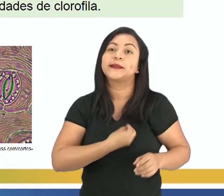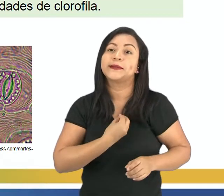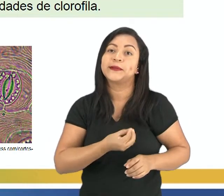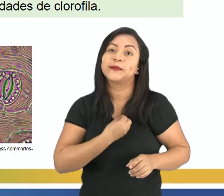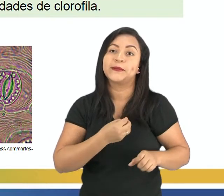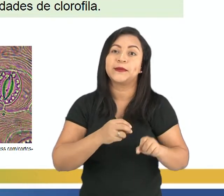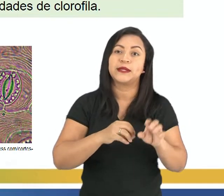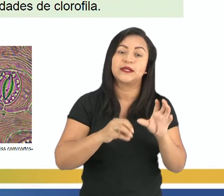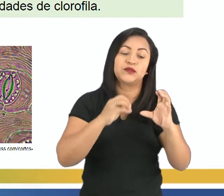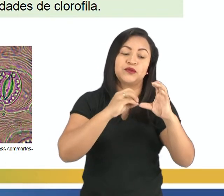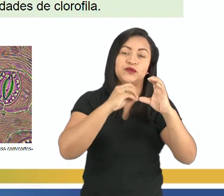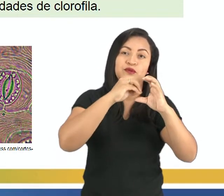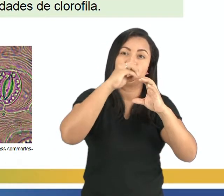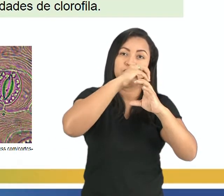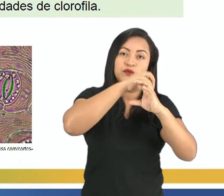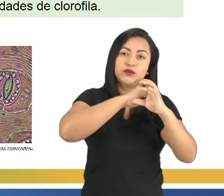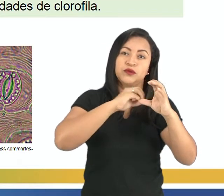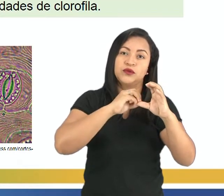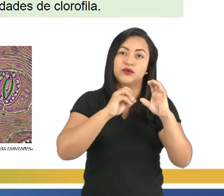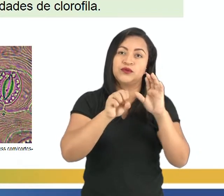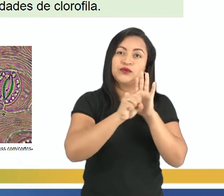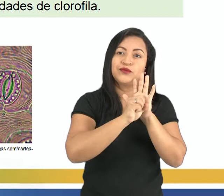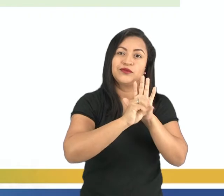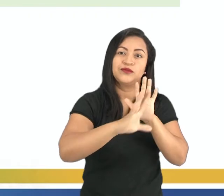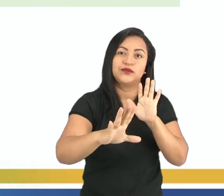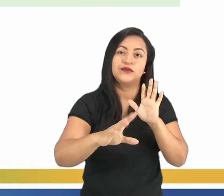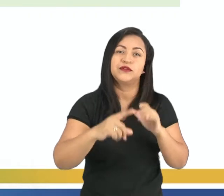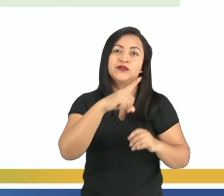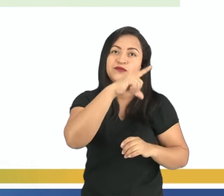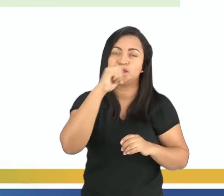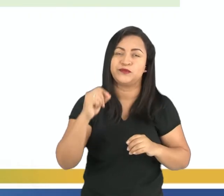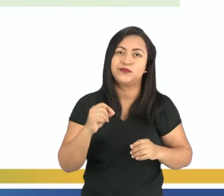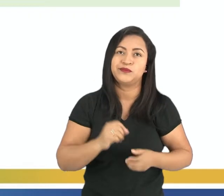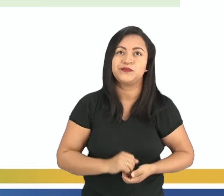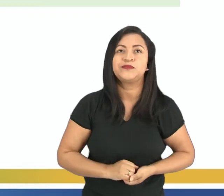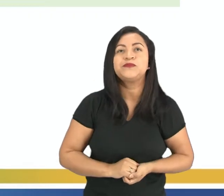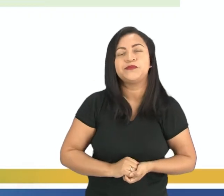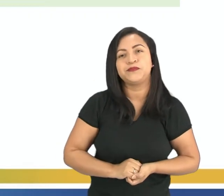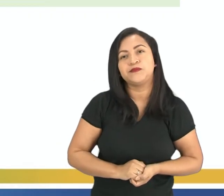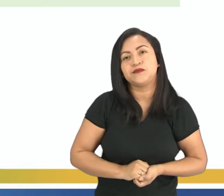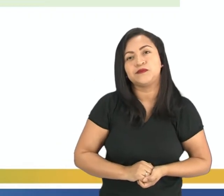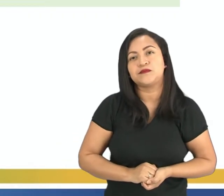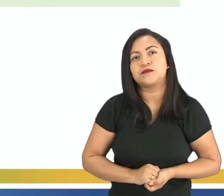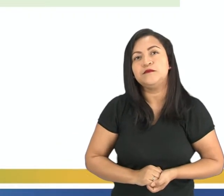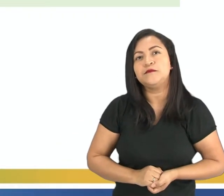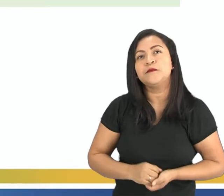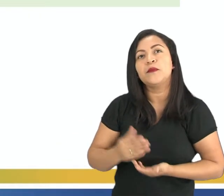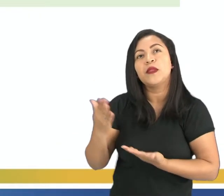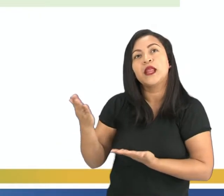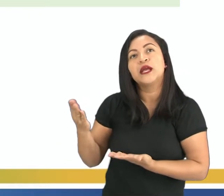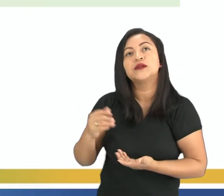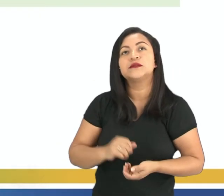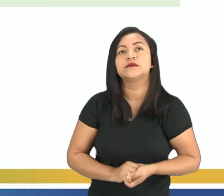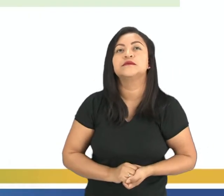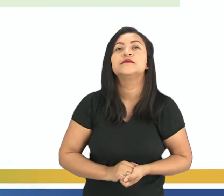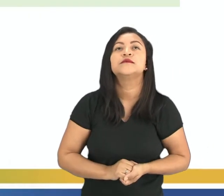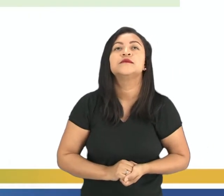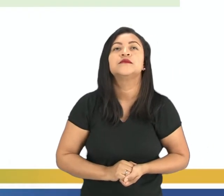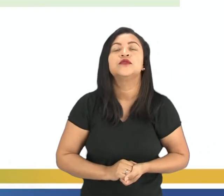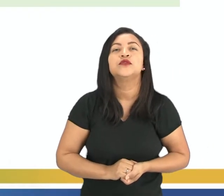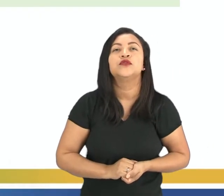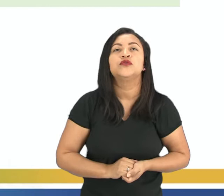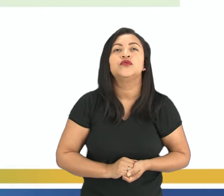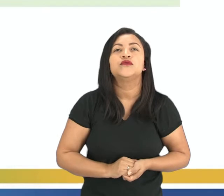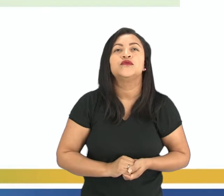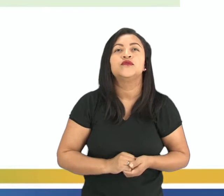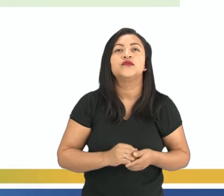ali, né, nessa parte vegetal, que são as folhas. E aqui eu trouxe para vocês a equação química